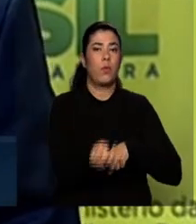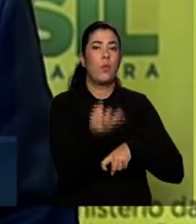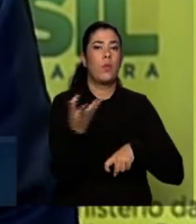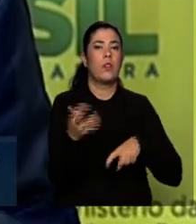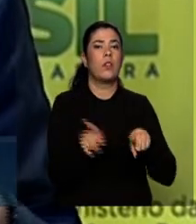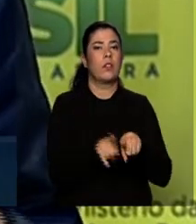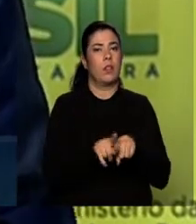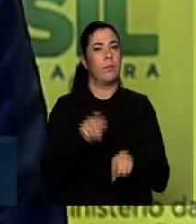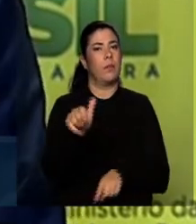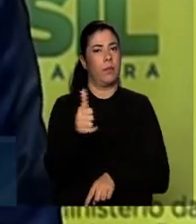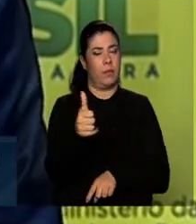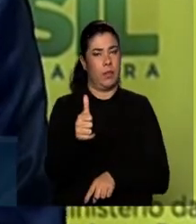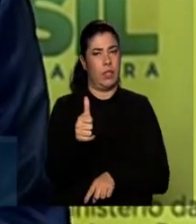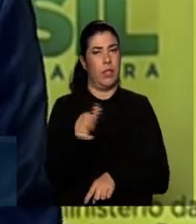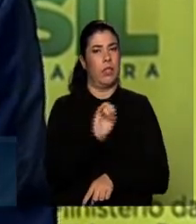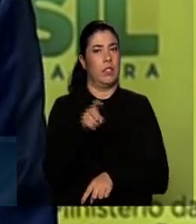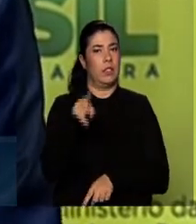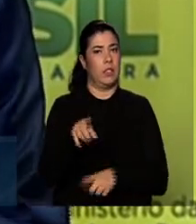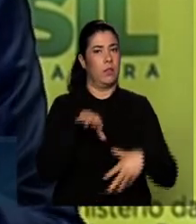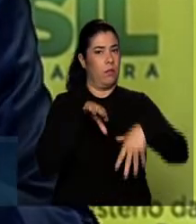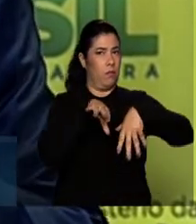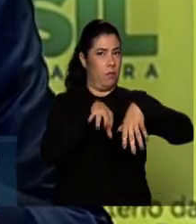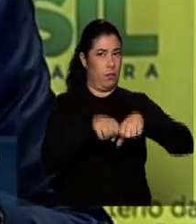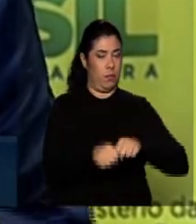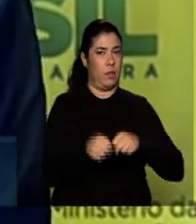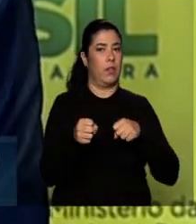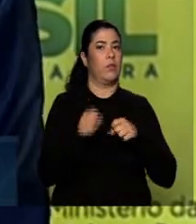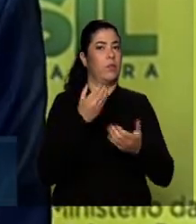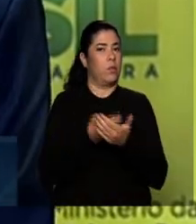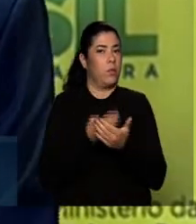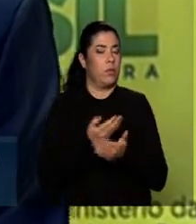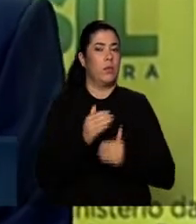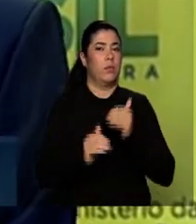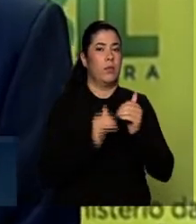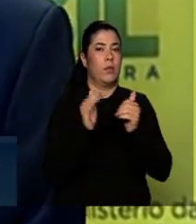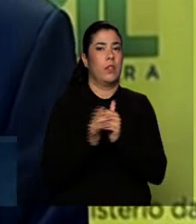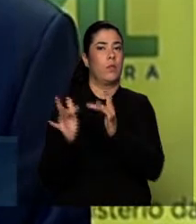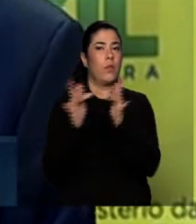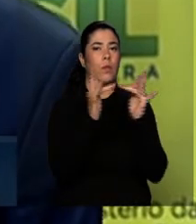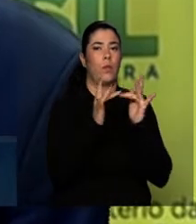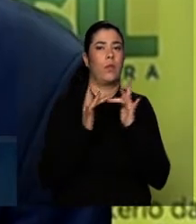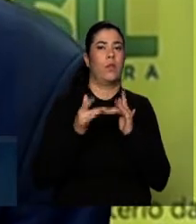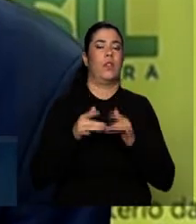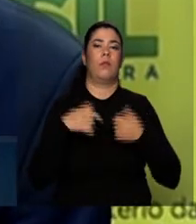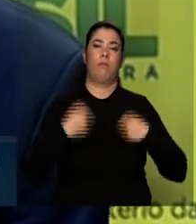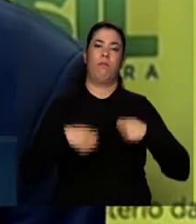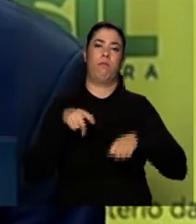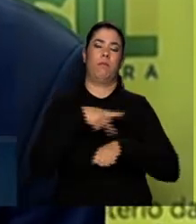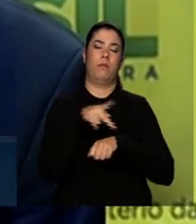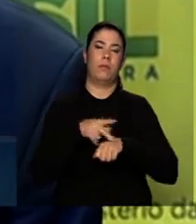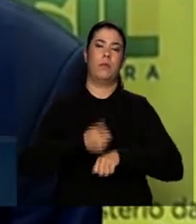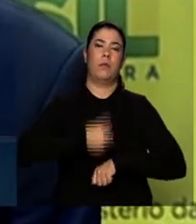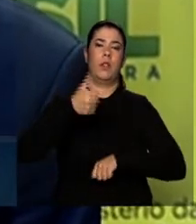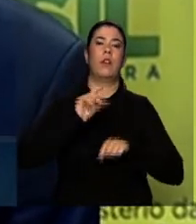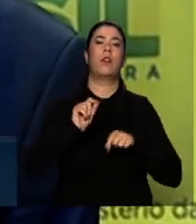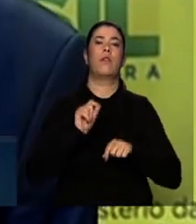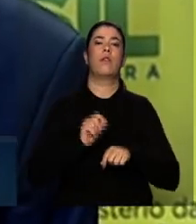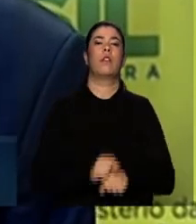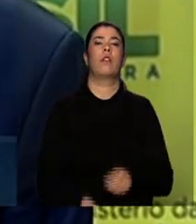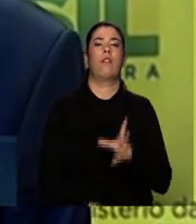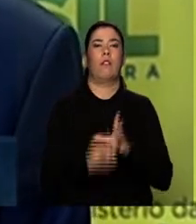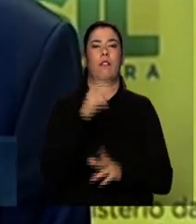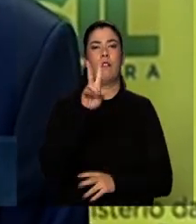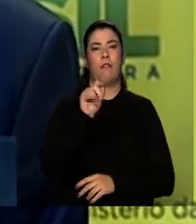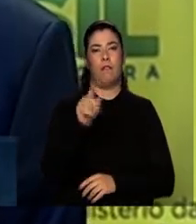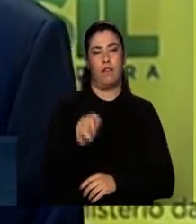como em qualidade, na medida em que essa formação tem sintonia com as necessidades do país, é o eixo da expansão da graduação e